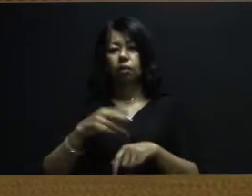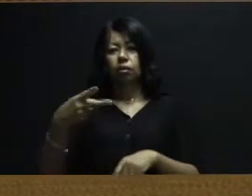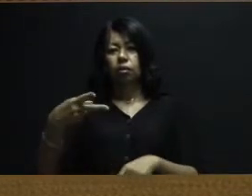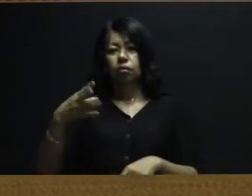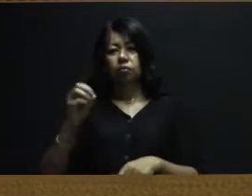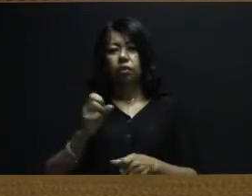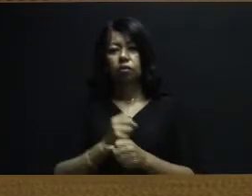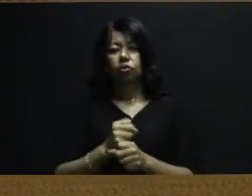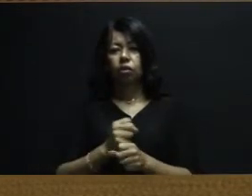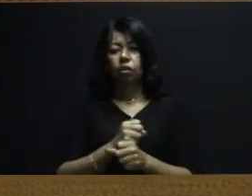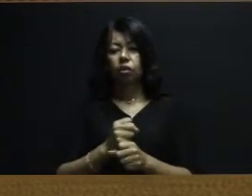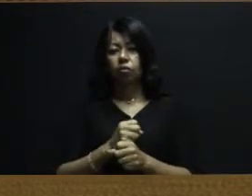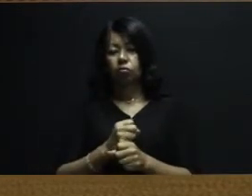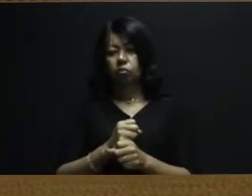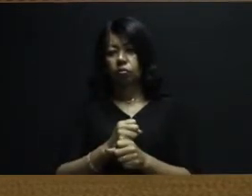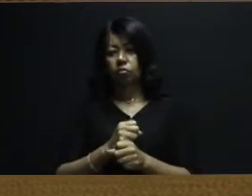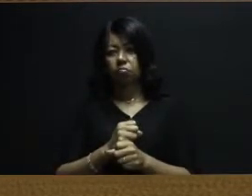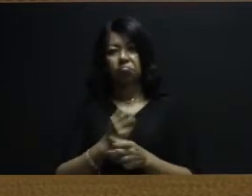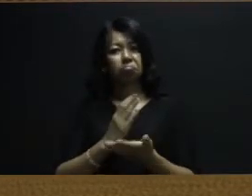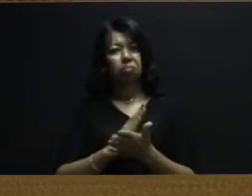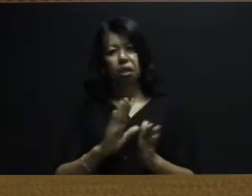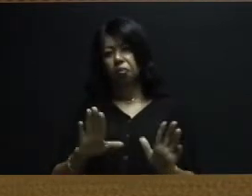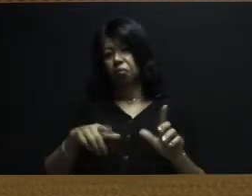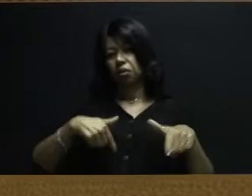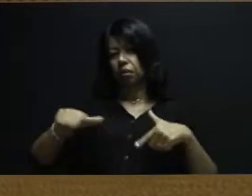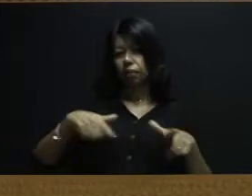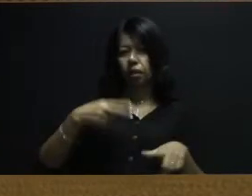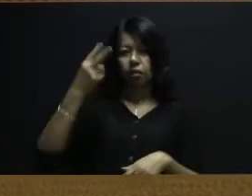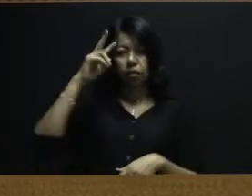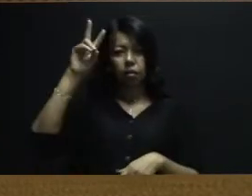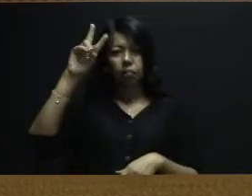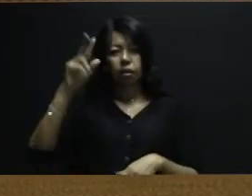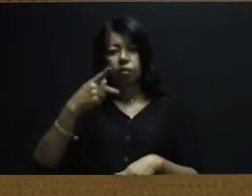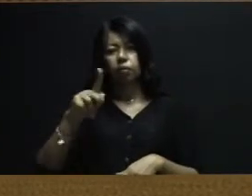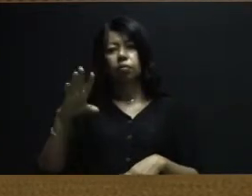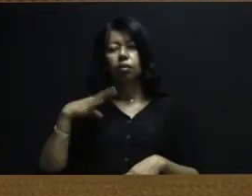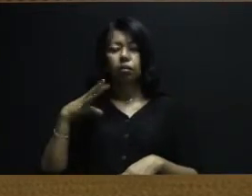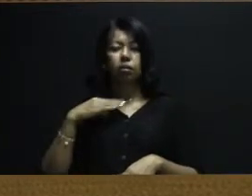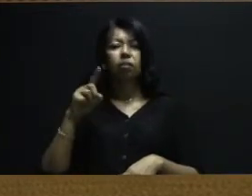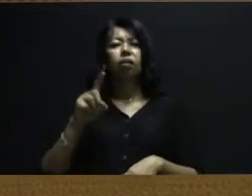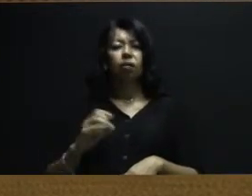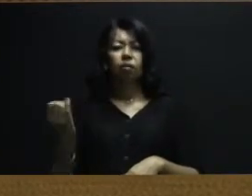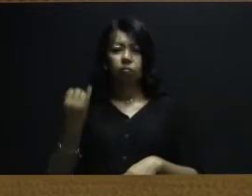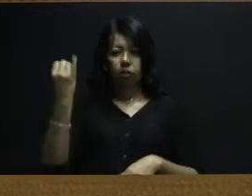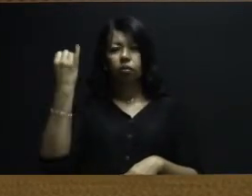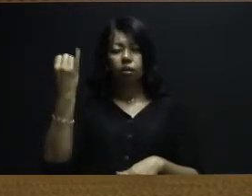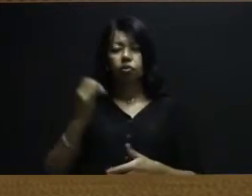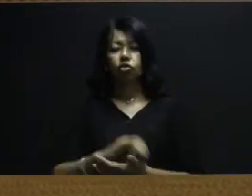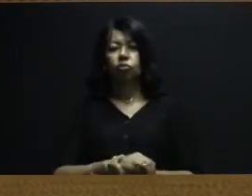anos pendurou as chuteiras, ser lembrado pela sua cidade. Isso é muito importante.